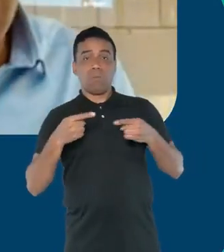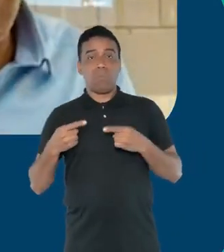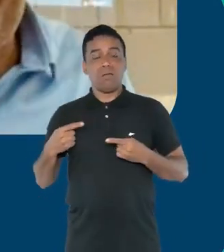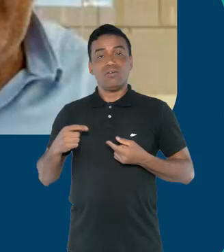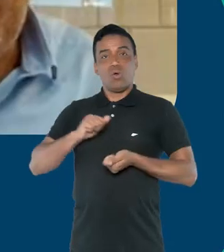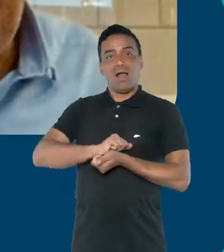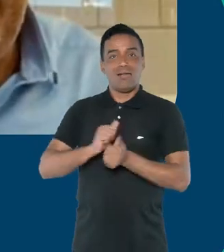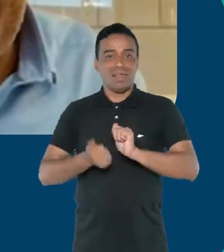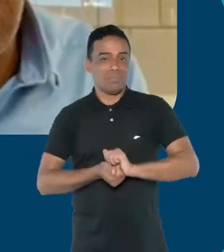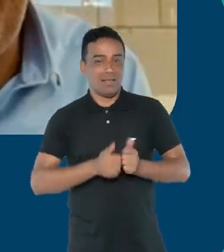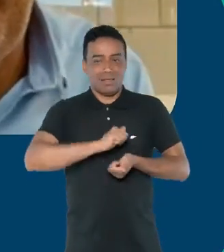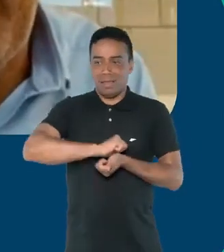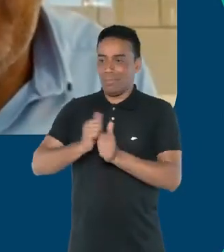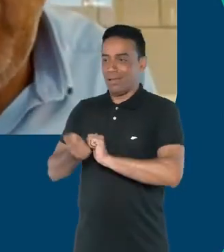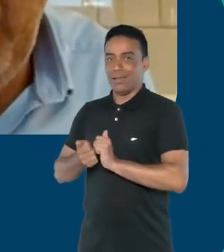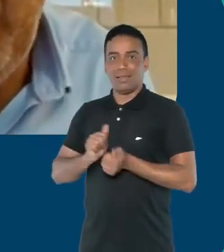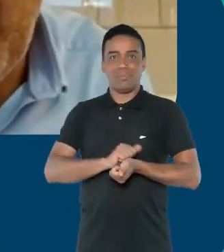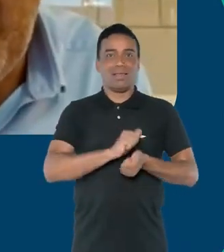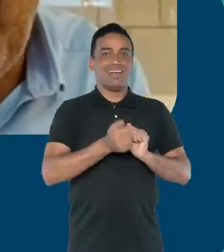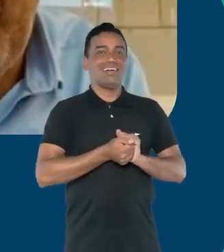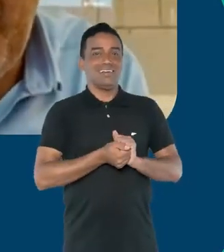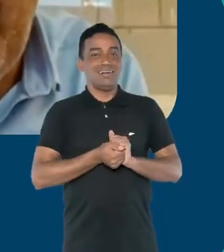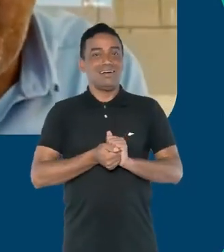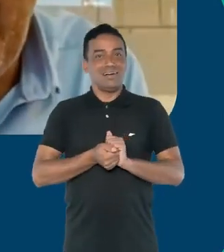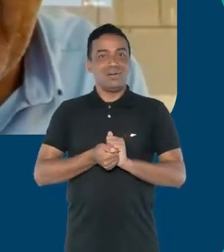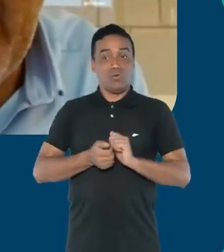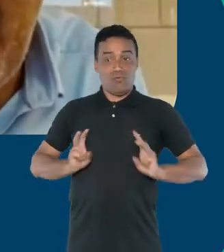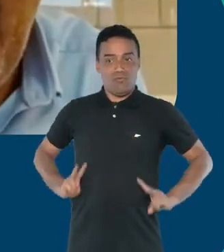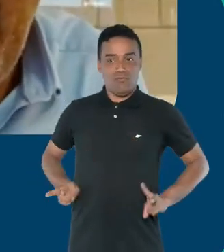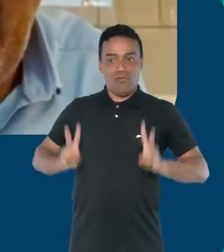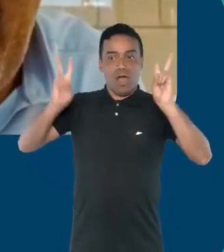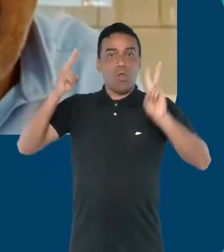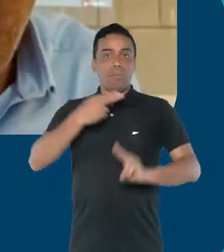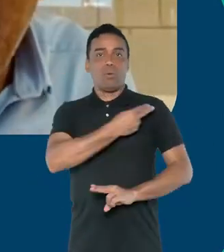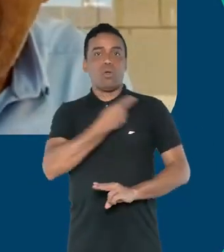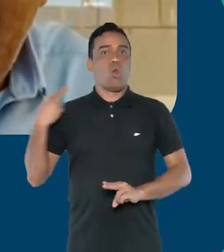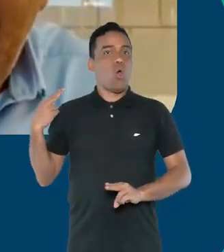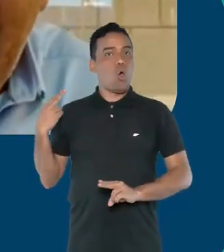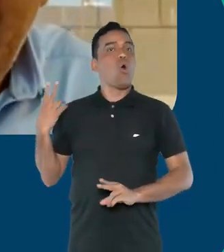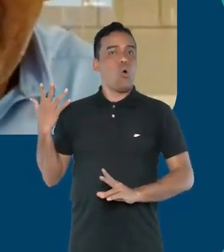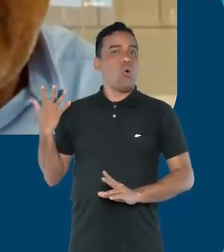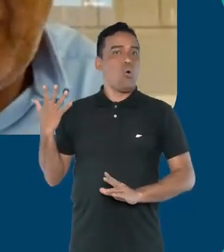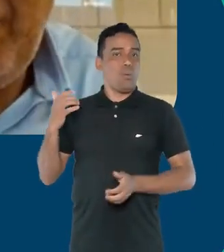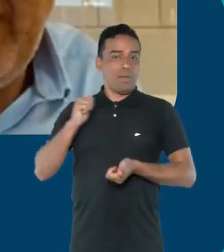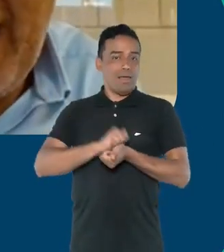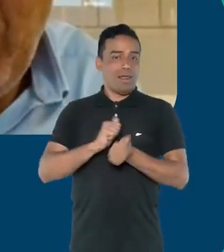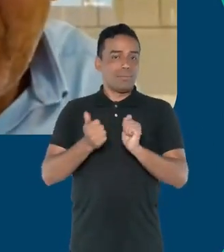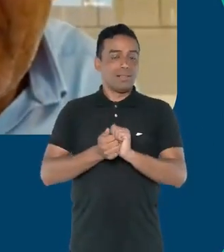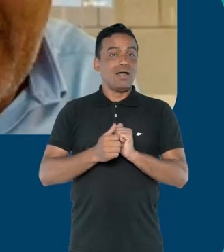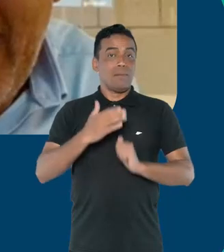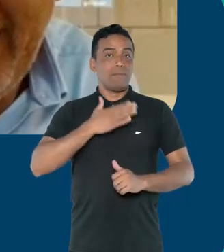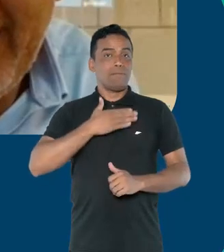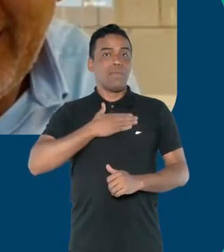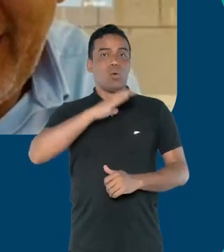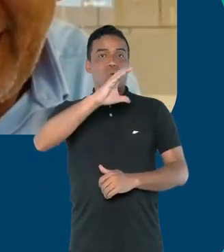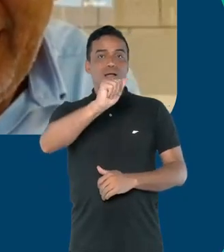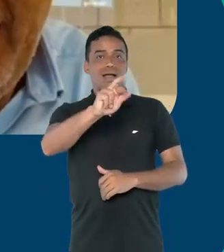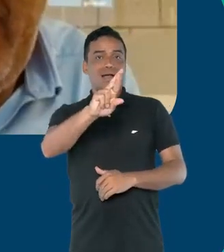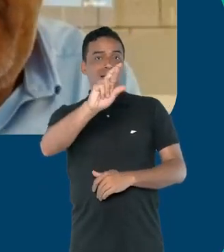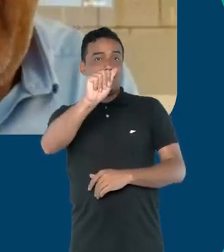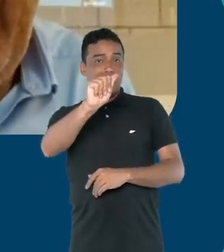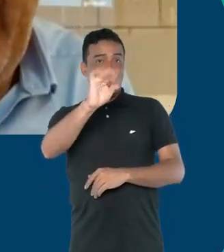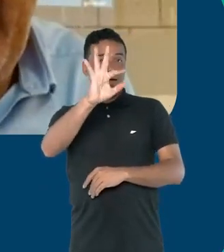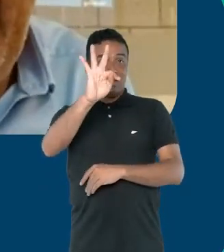vou me adaptando, é um princípio adaptativo que o amor pela boa reputação tem, que é adaptar o meu caráter,